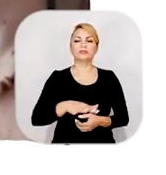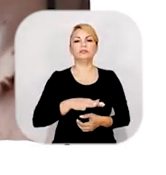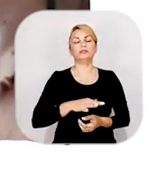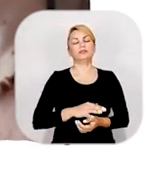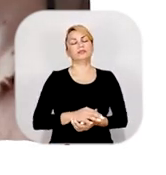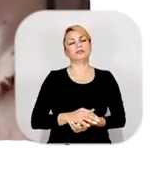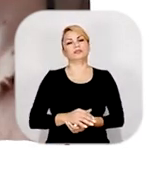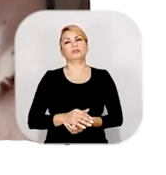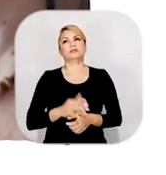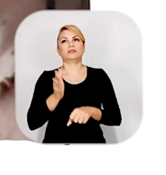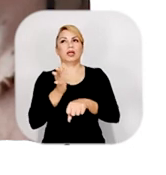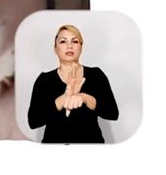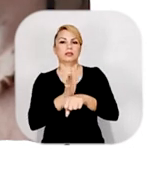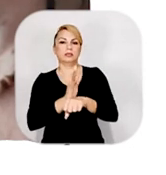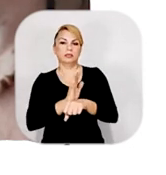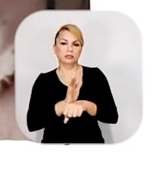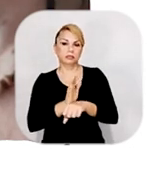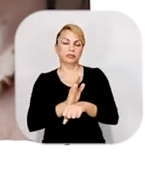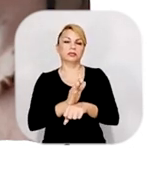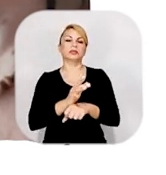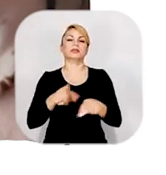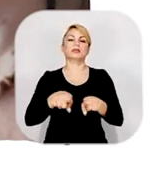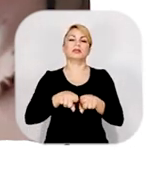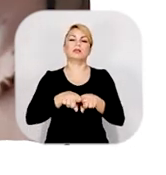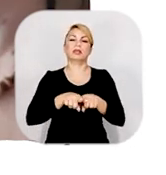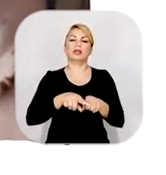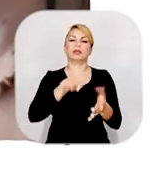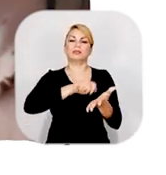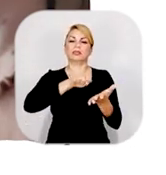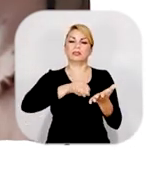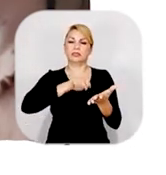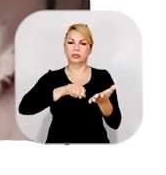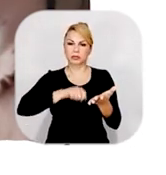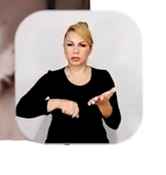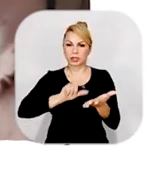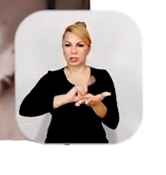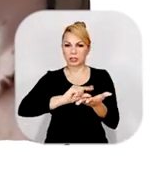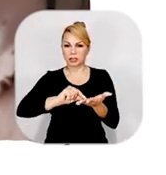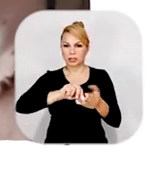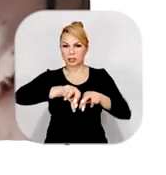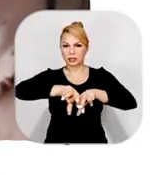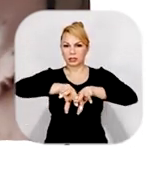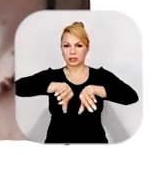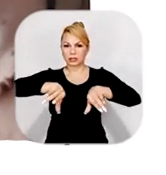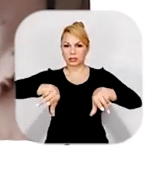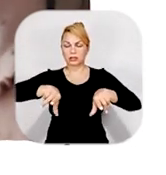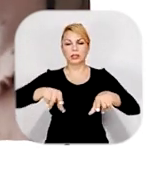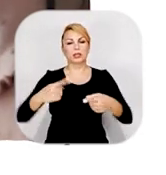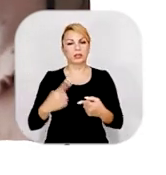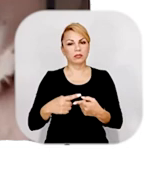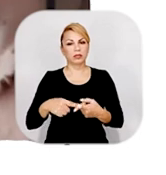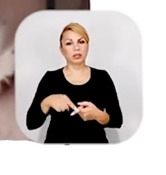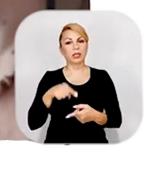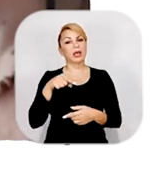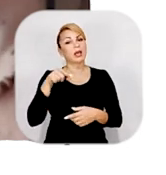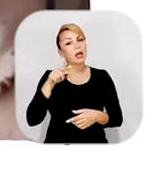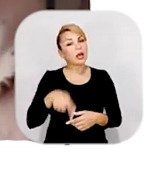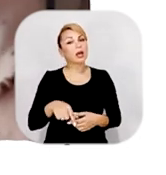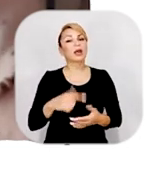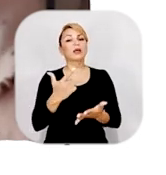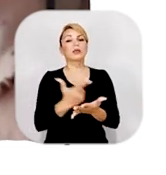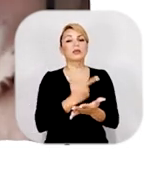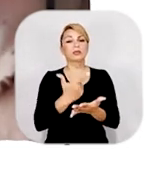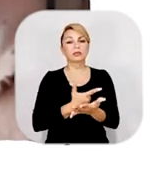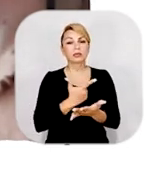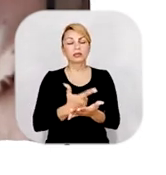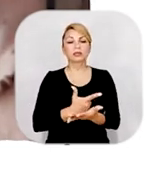audiovisuais e o manuscrito, né? Porque esse livro aqui é uma versão popular